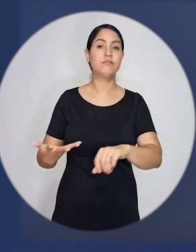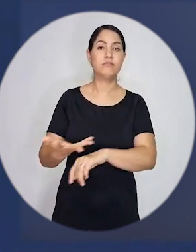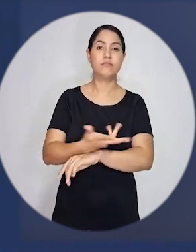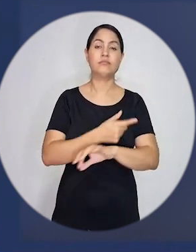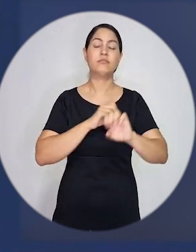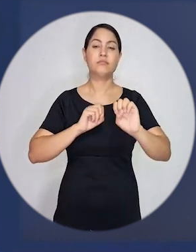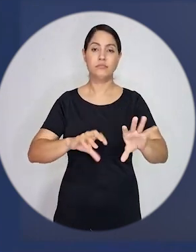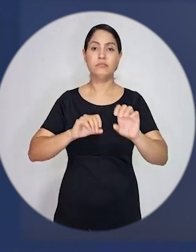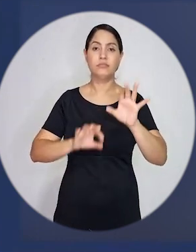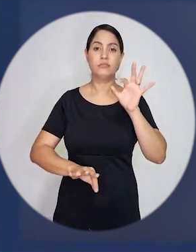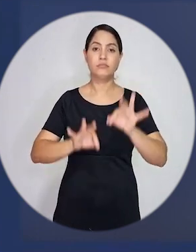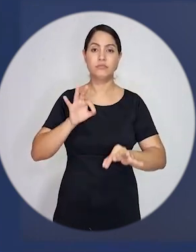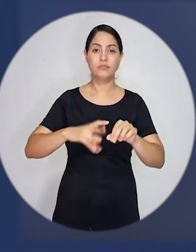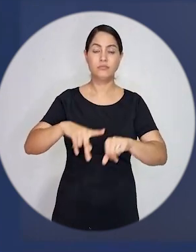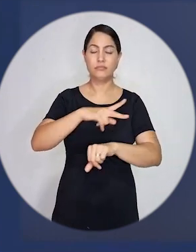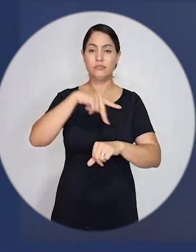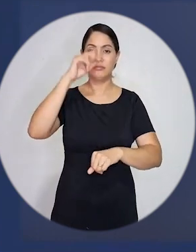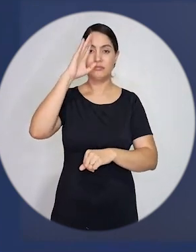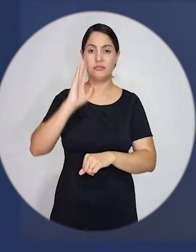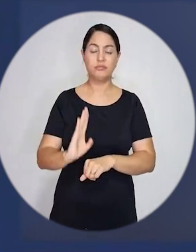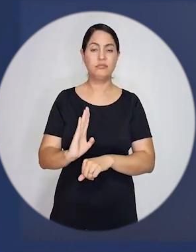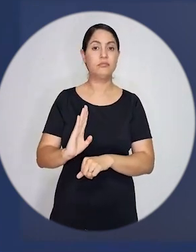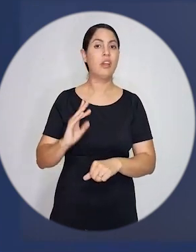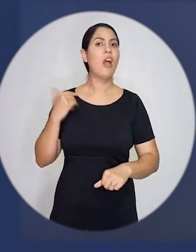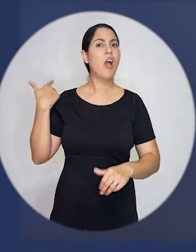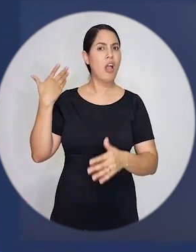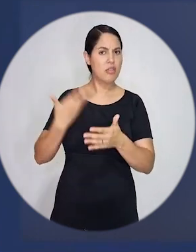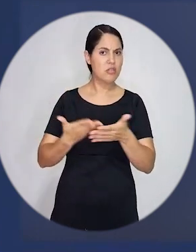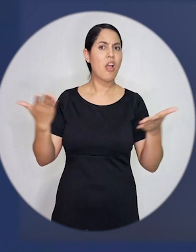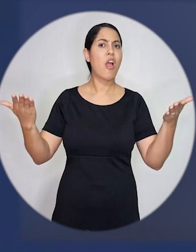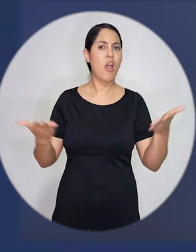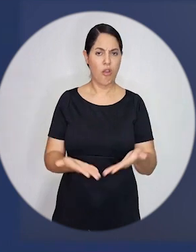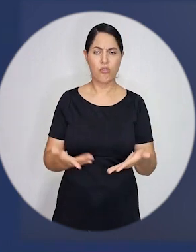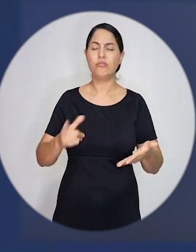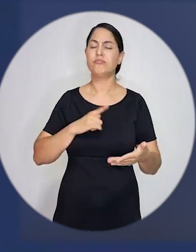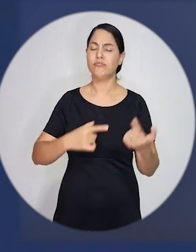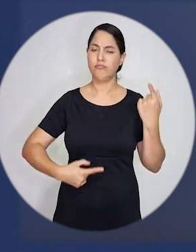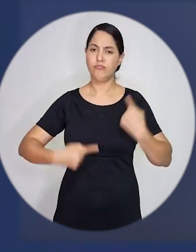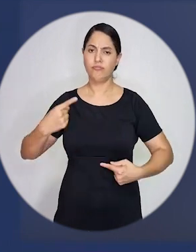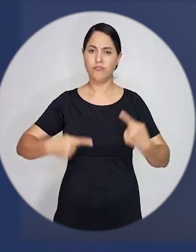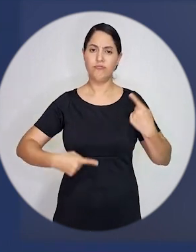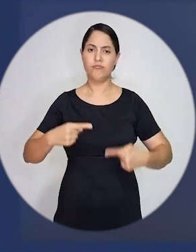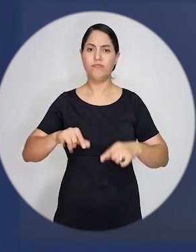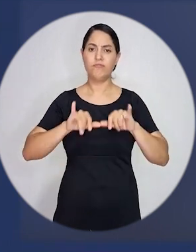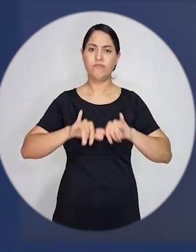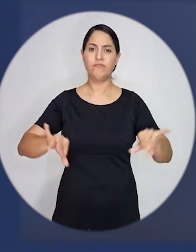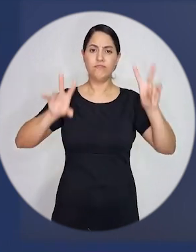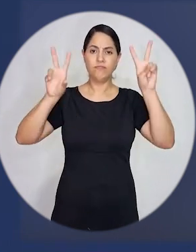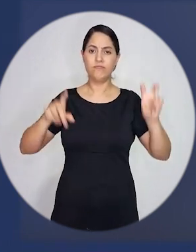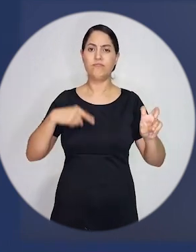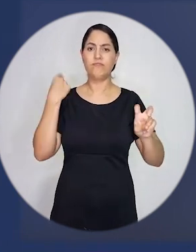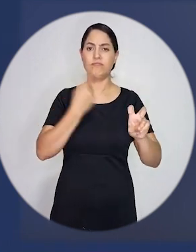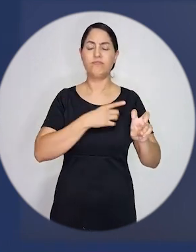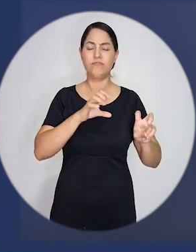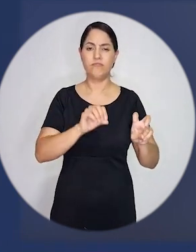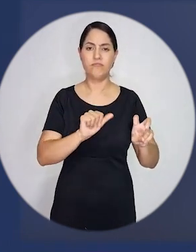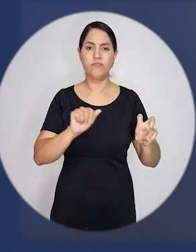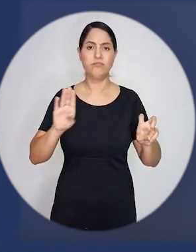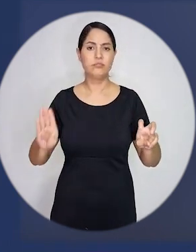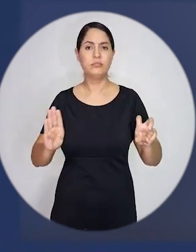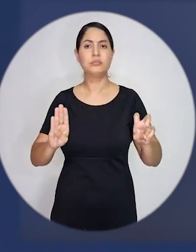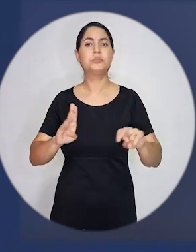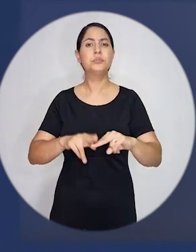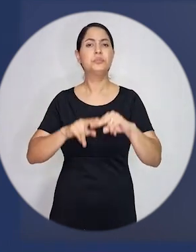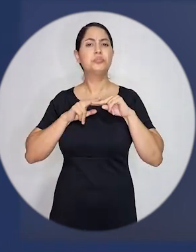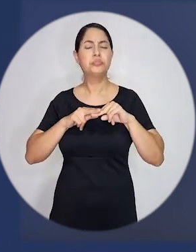defesa do aprimoramento do ensino jurídico no Brasil, pauta que até hoje faz parte do cerne da atuação